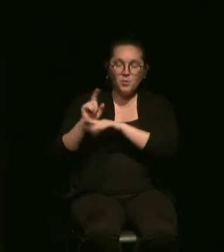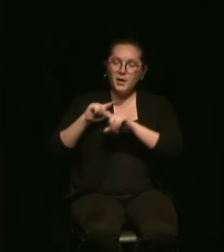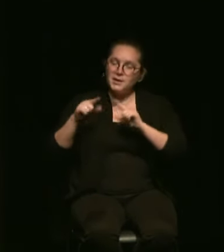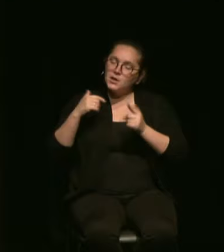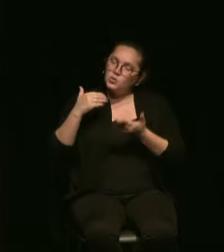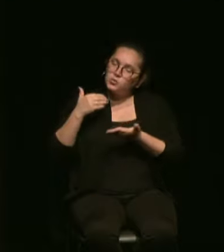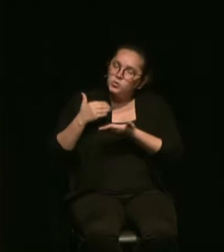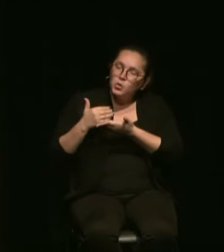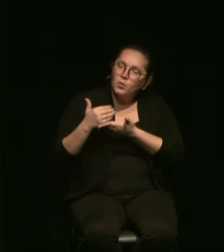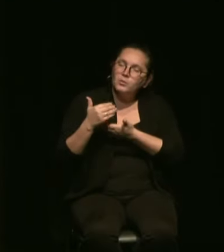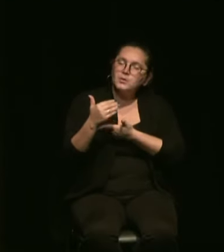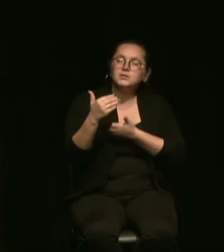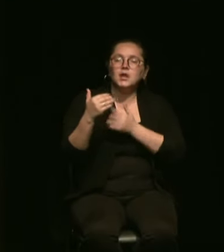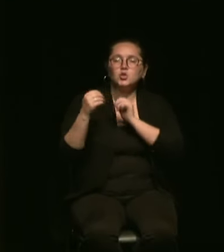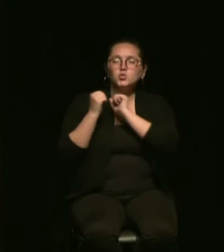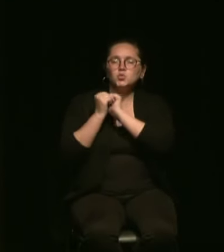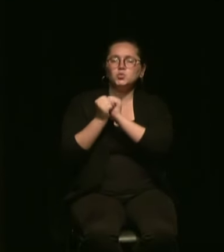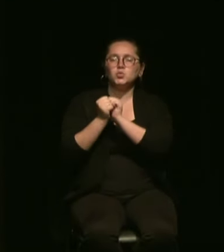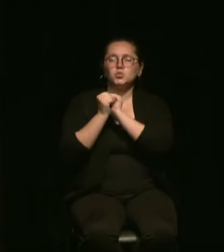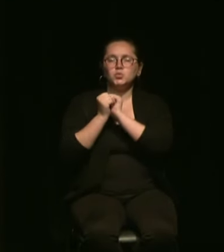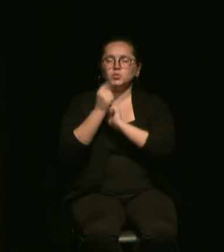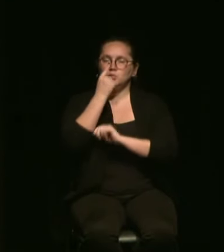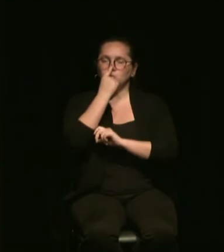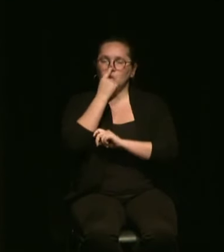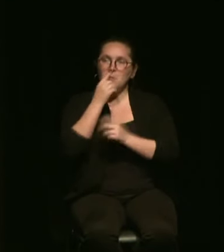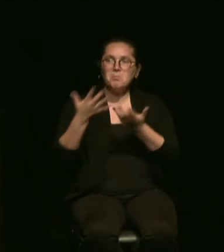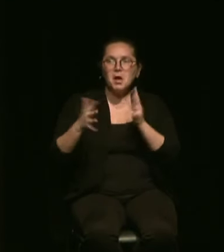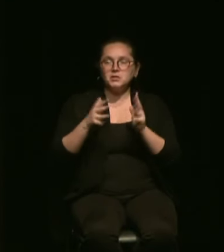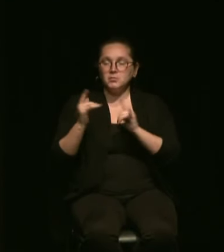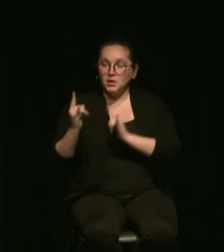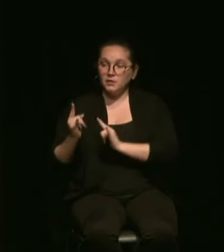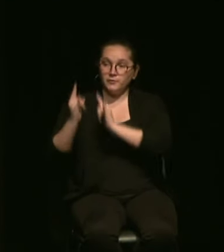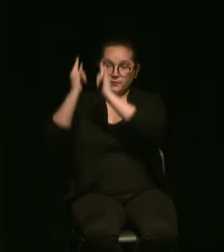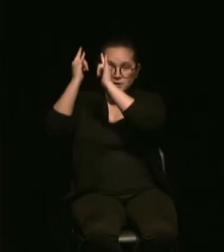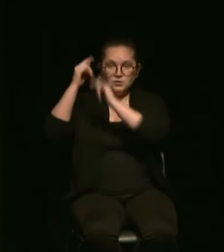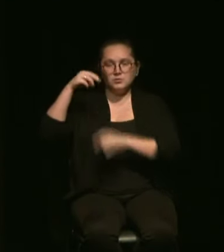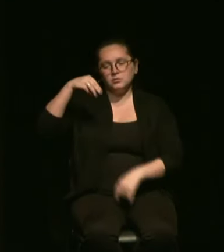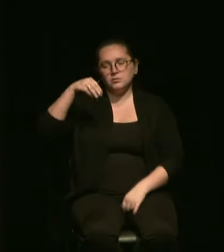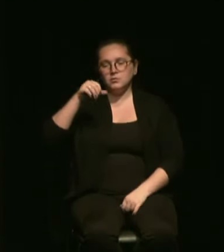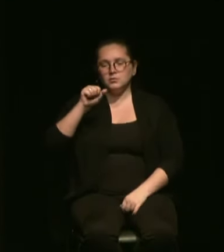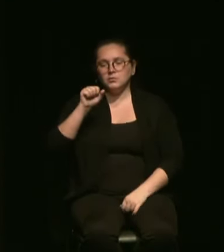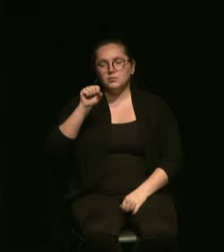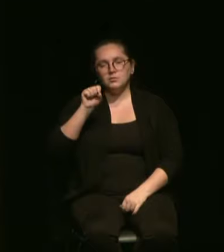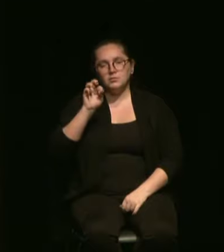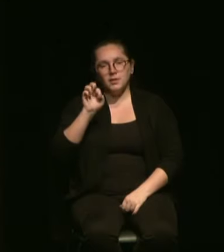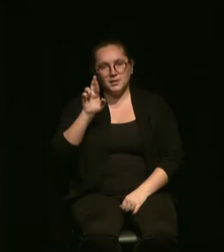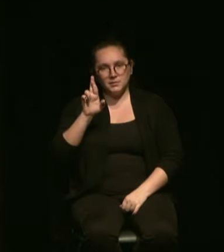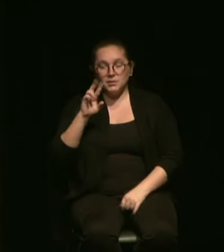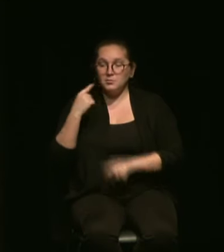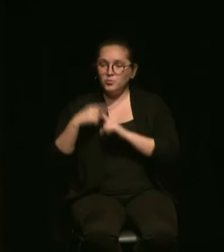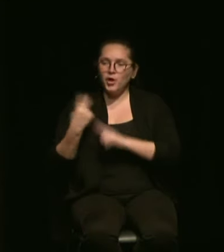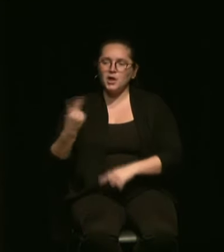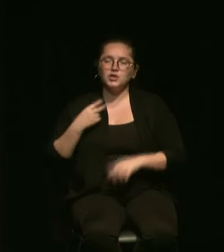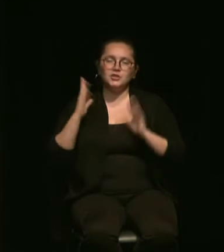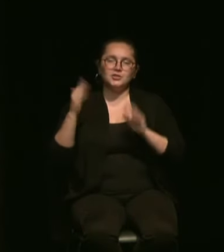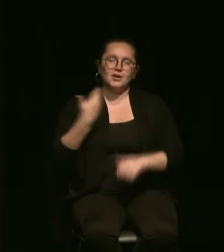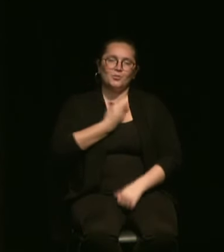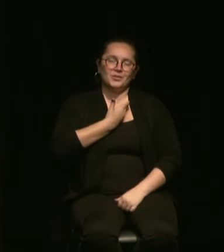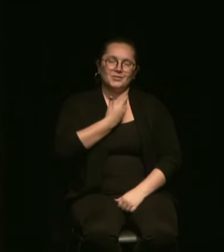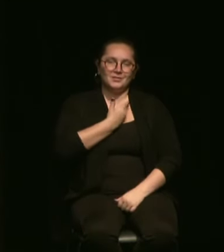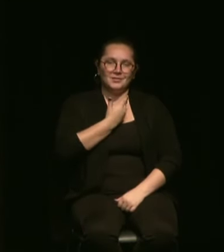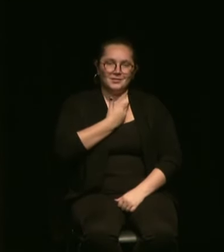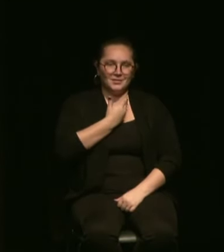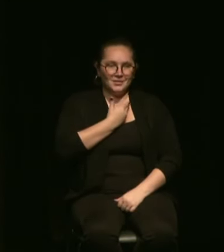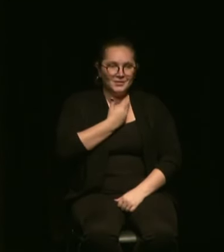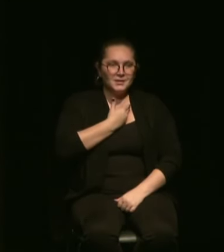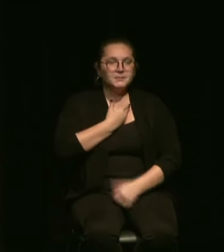muito presente a partir, eu acho, que do Edifício Master, quando a gente já era amigo. E era assim,